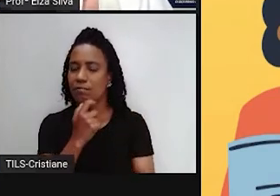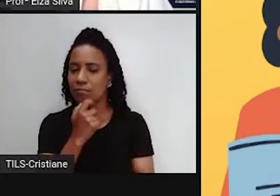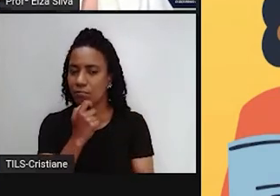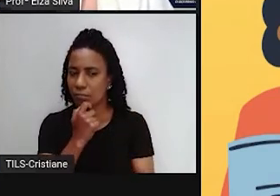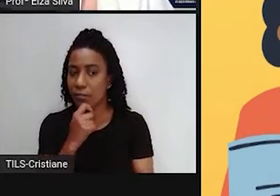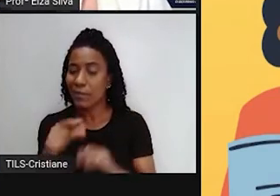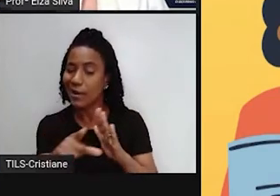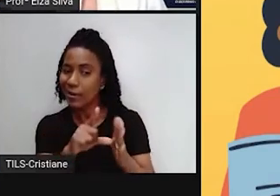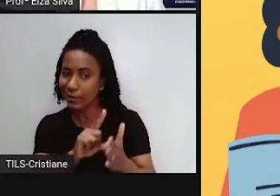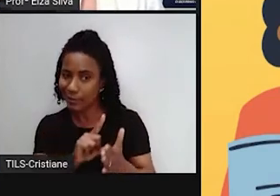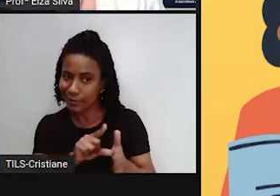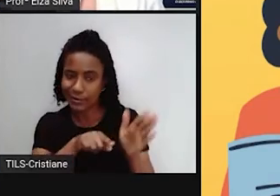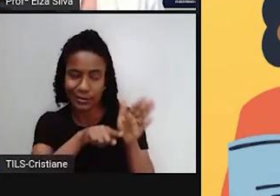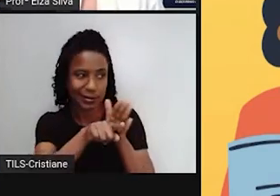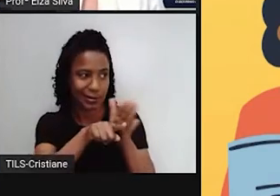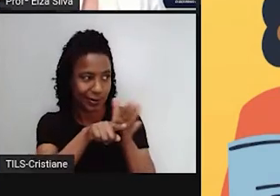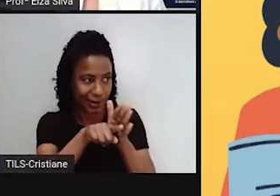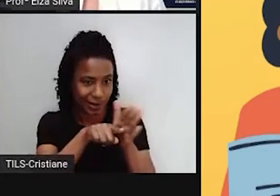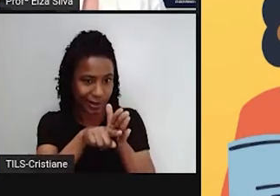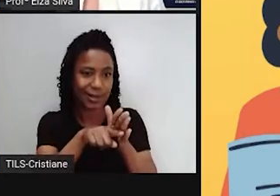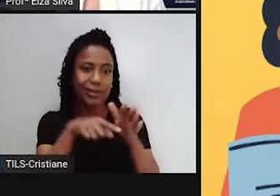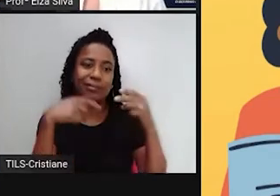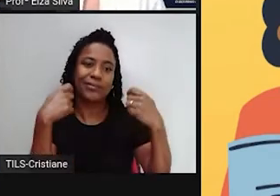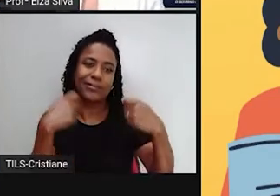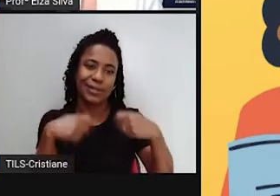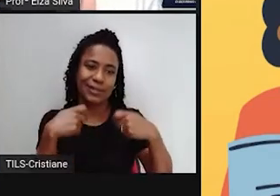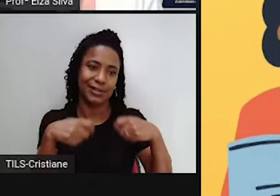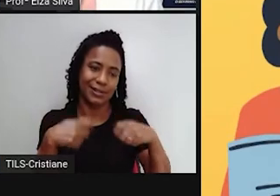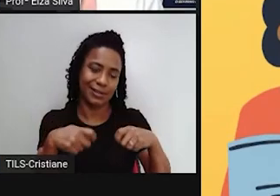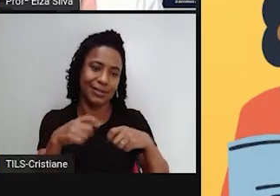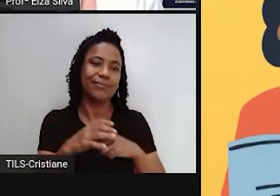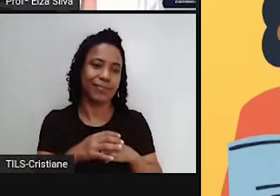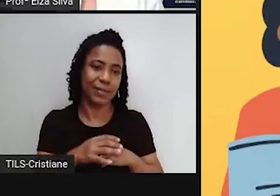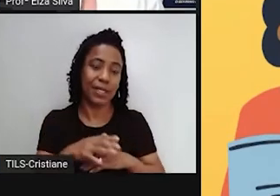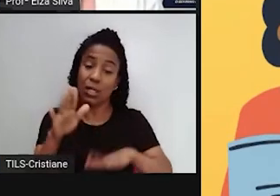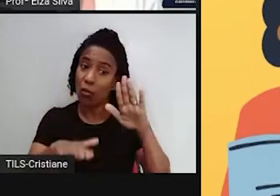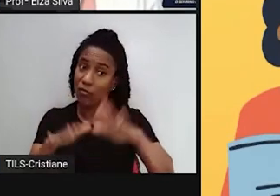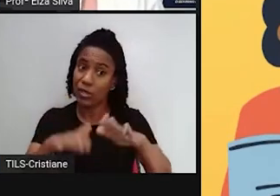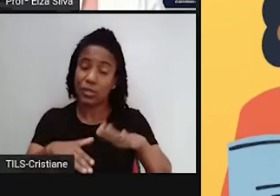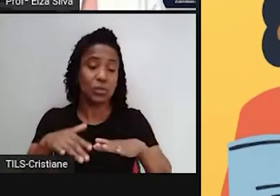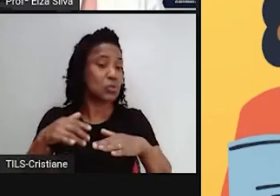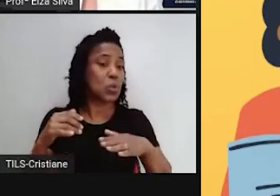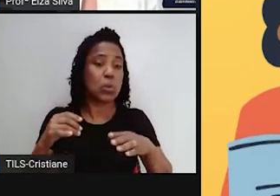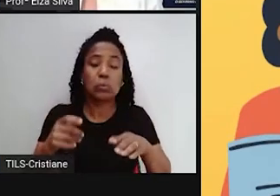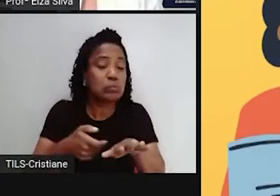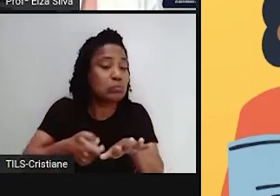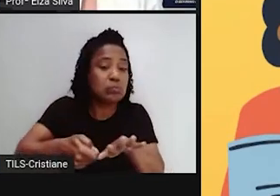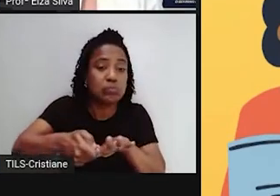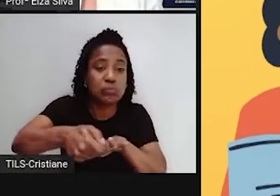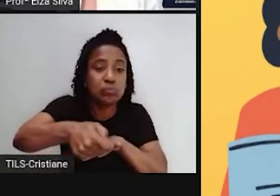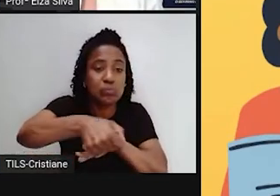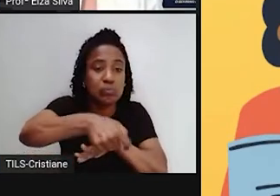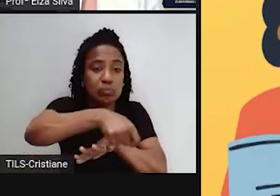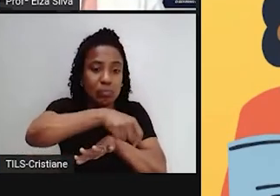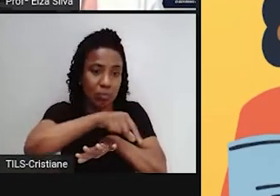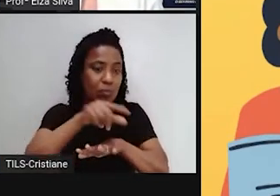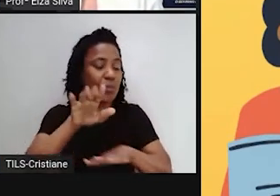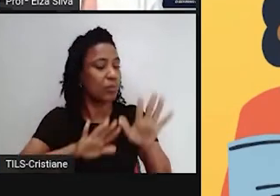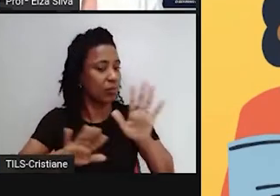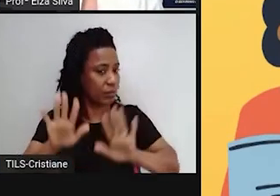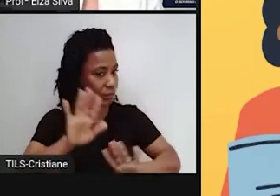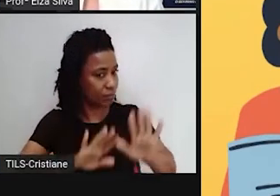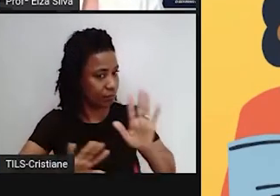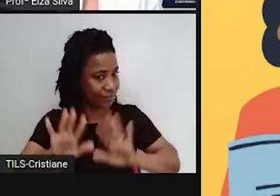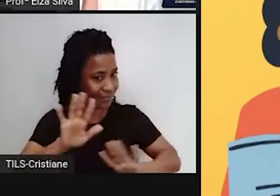antes verificar. Porque, às vezes, os boatos não são verídicos, não são verdadeiros. Ok?